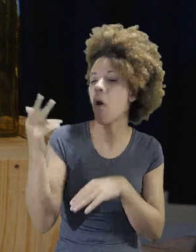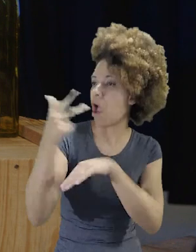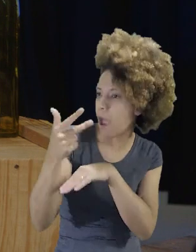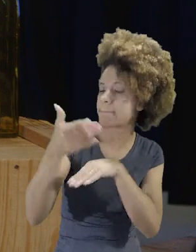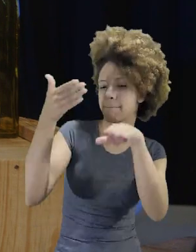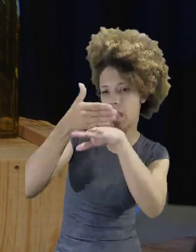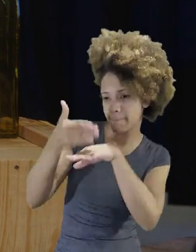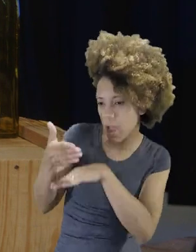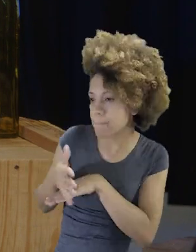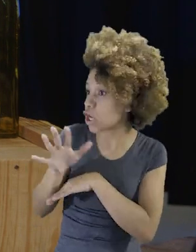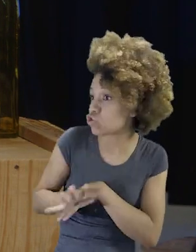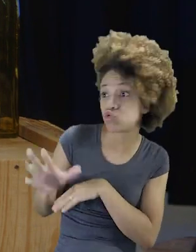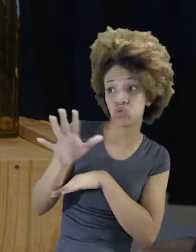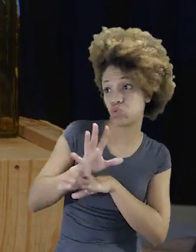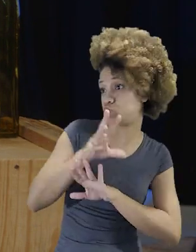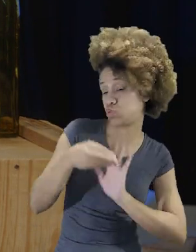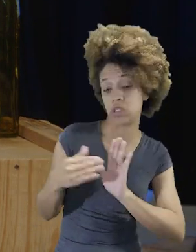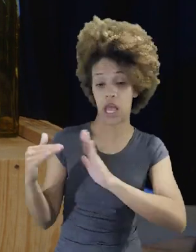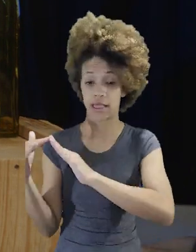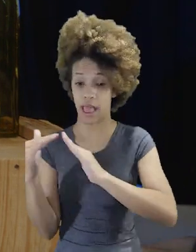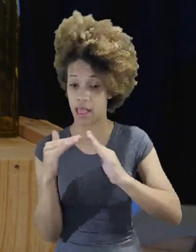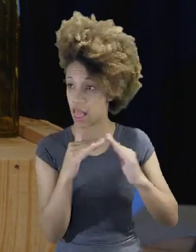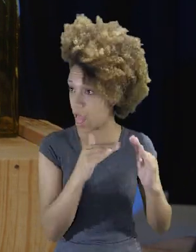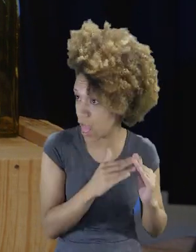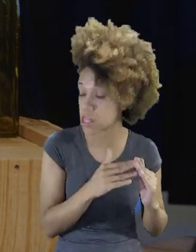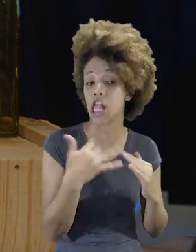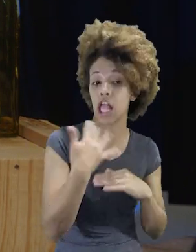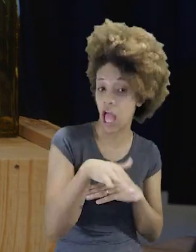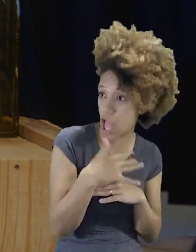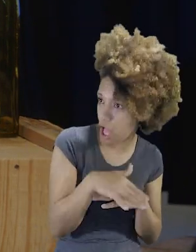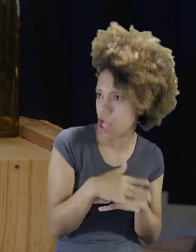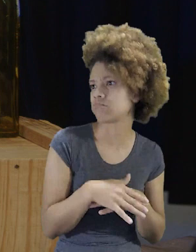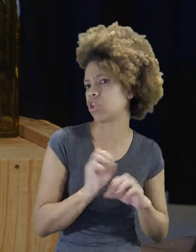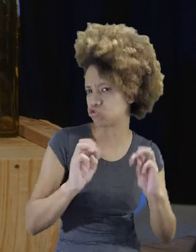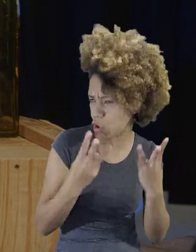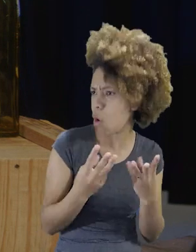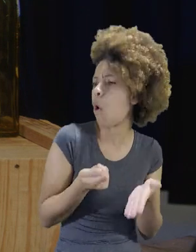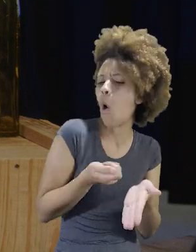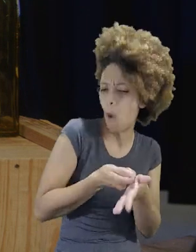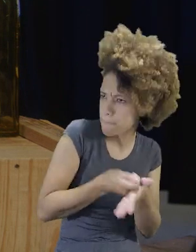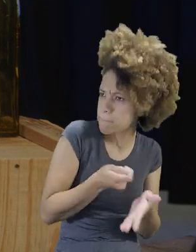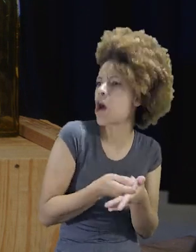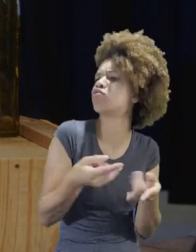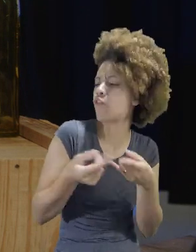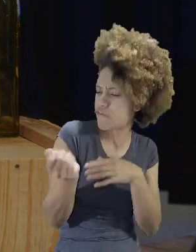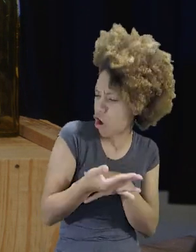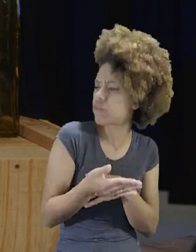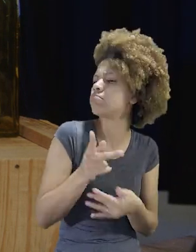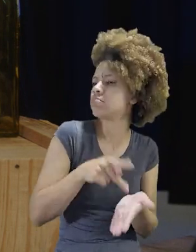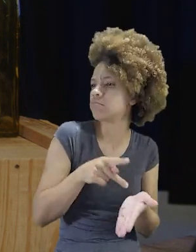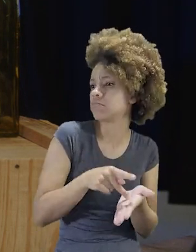nas casas caras de show cobrando valor mesmo porque eu vejo